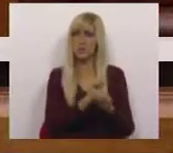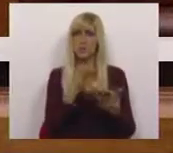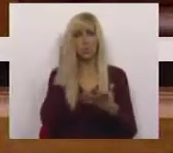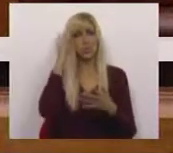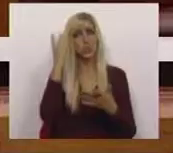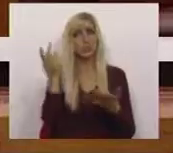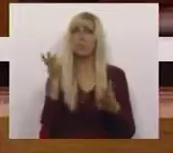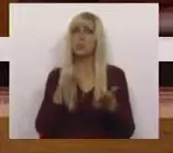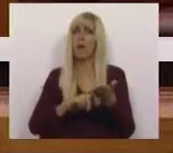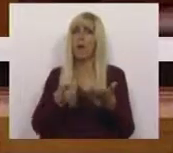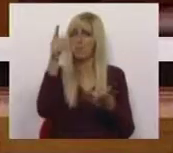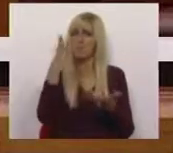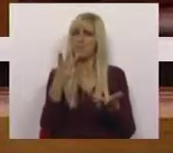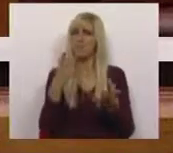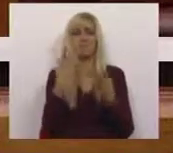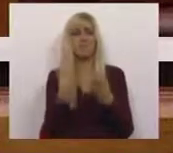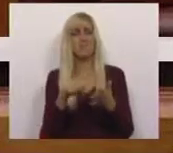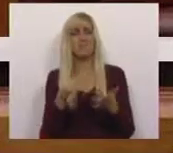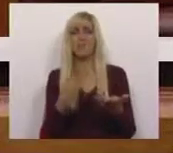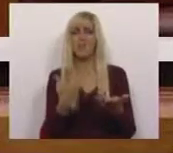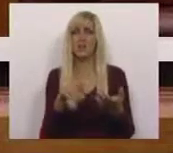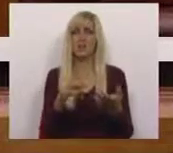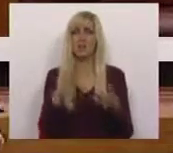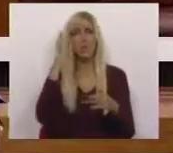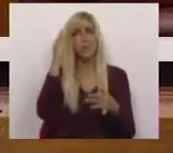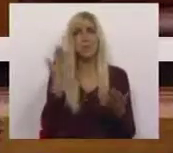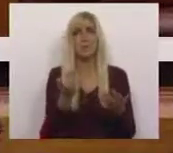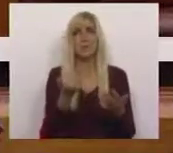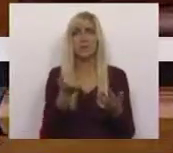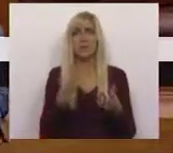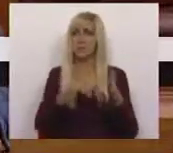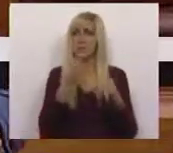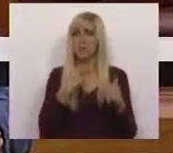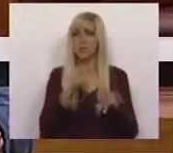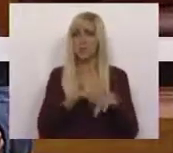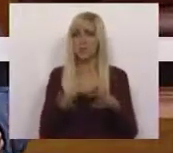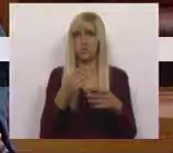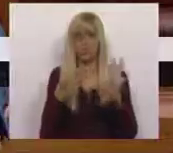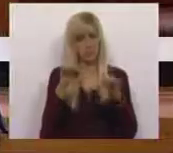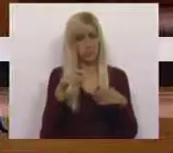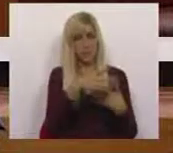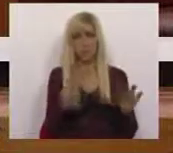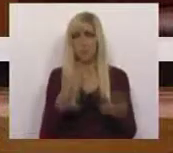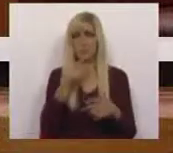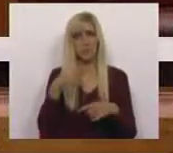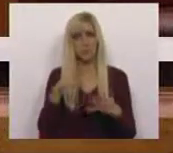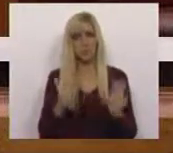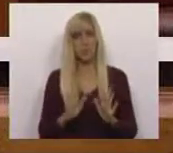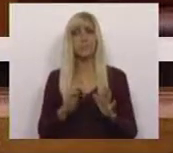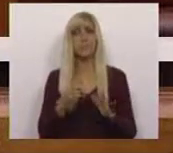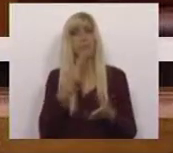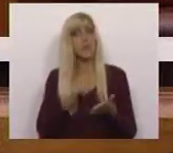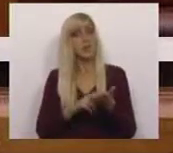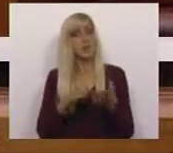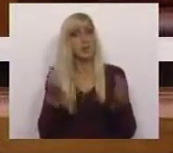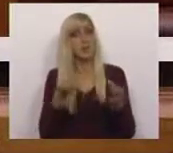irrealistas de Bruxelas que liquidam a capacidade de desenvolvimento dos países mais frágeis. Estou mesmo a terminar, Sr. Presidente. A verdade